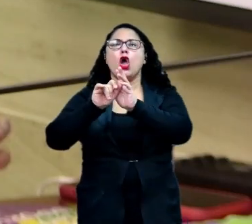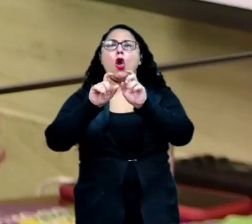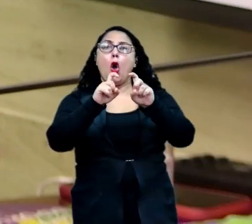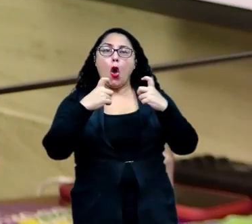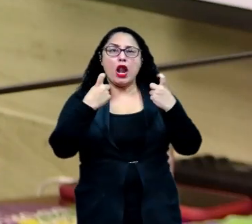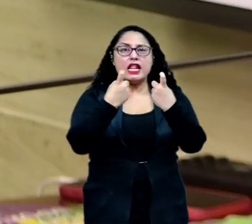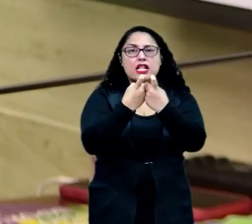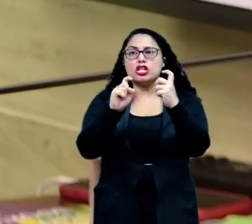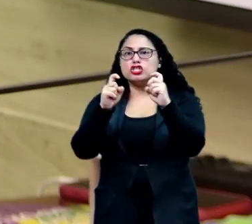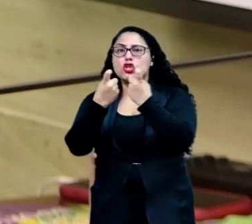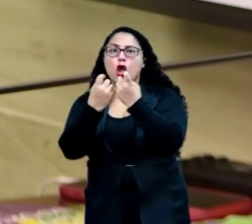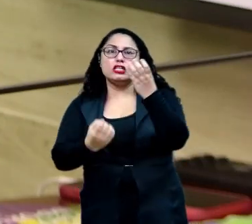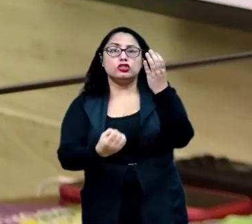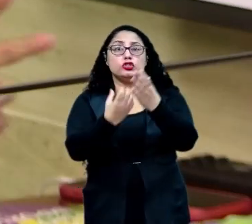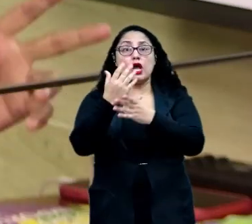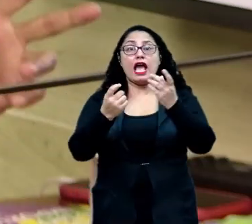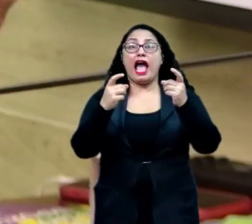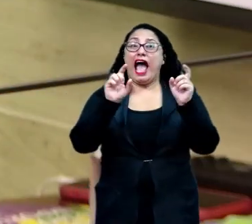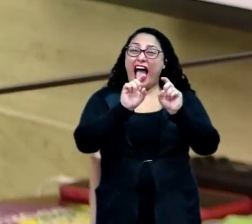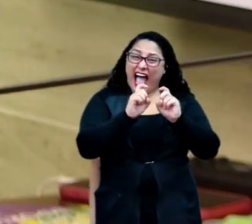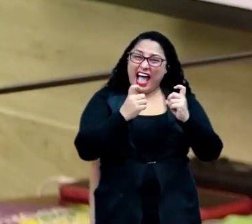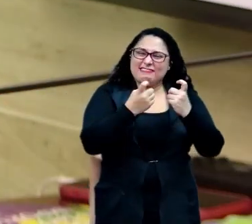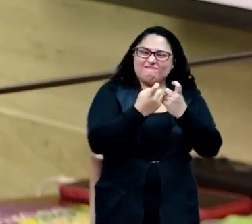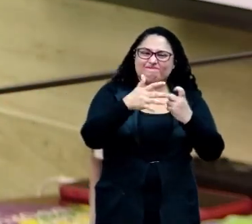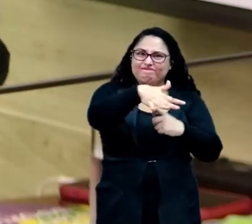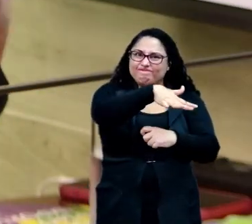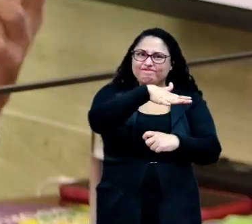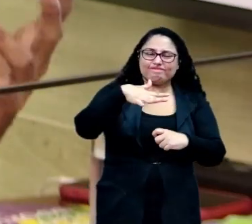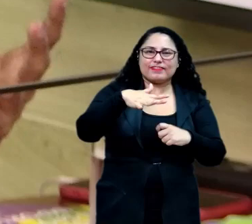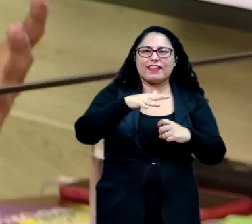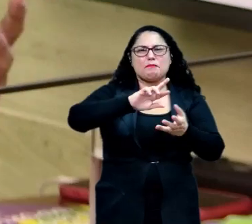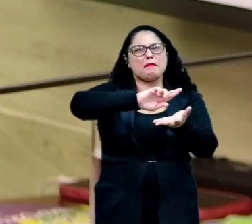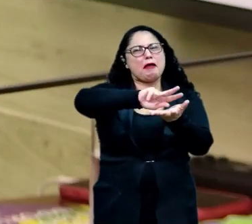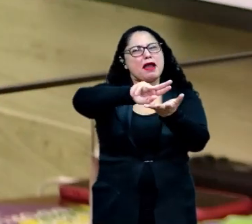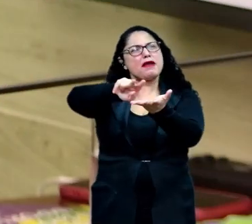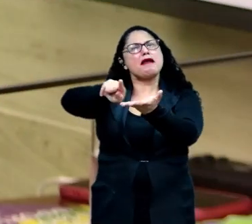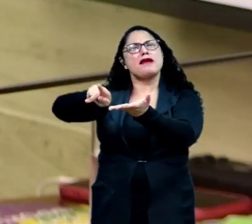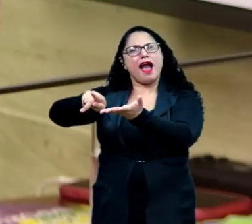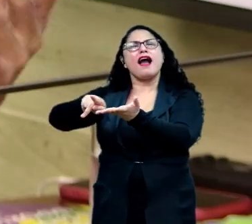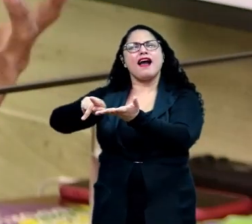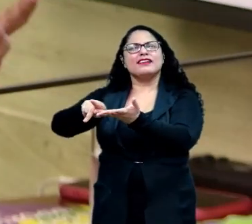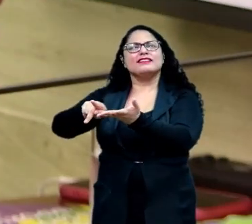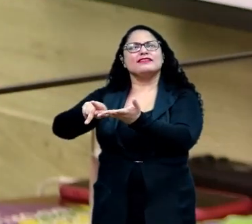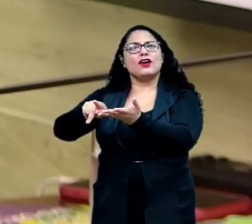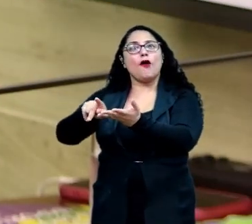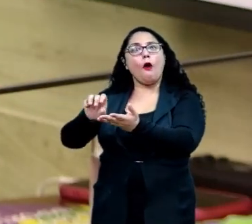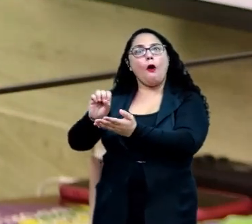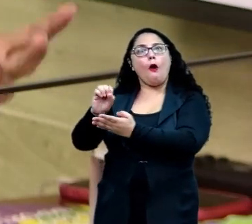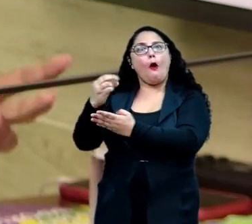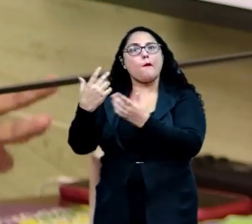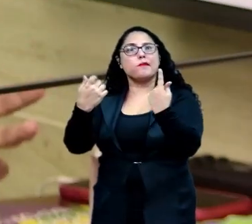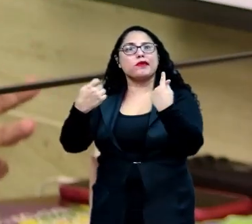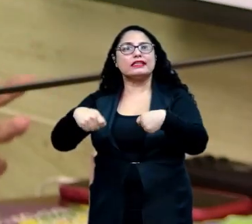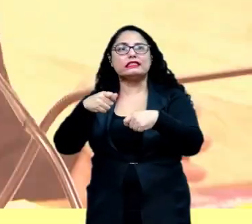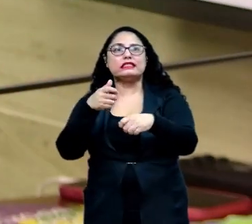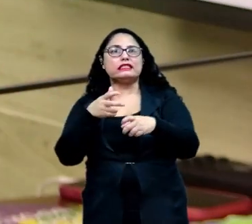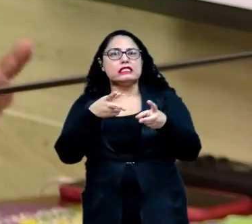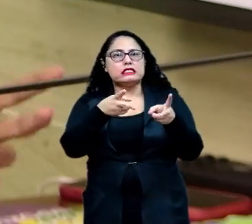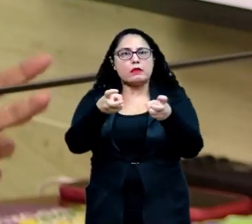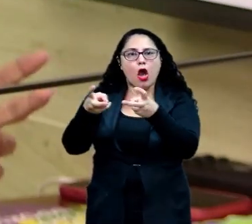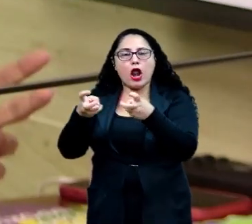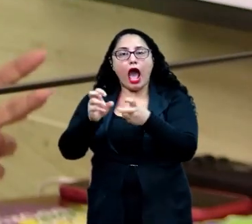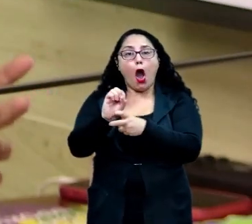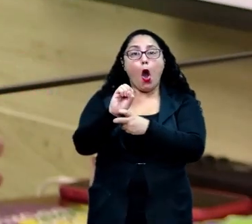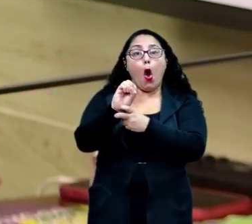forem surgindo. A sexualidade é algo infinito, né? Que a gente ou precisa explorar ou